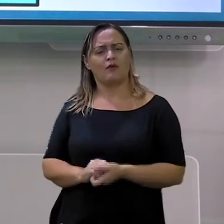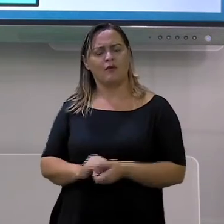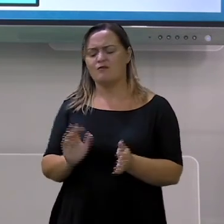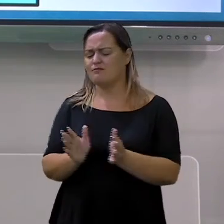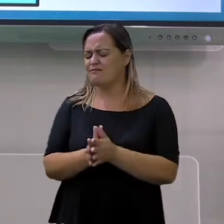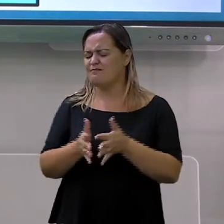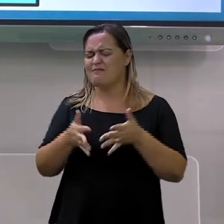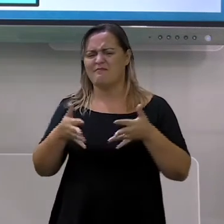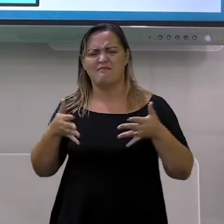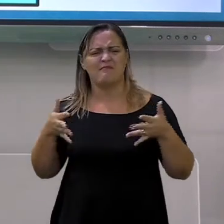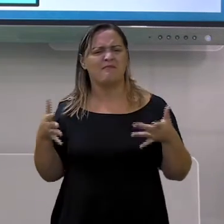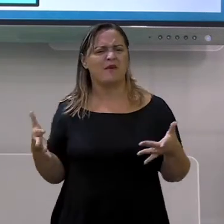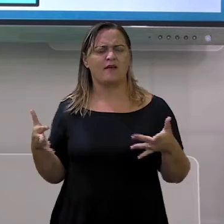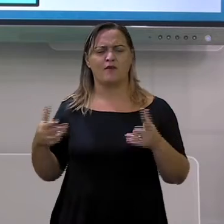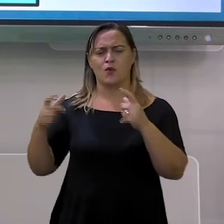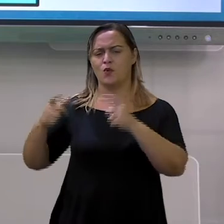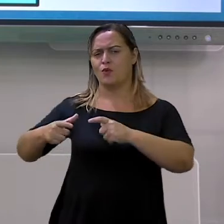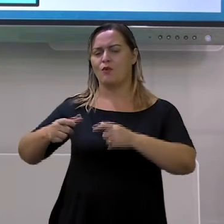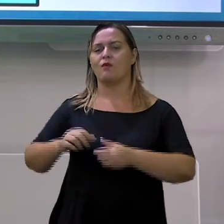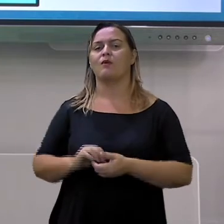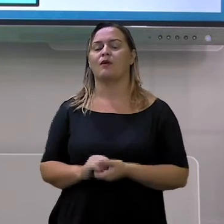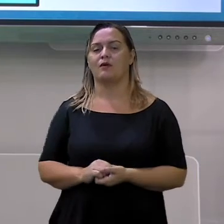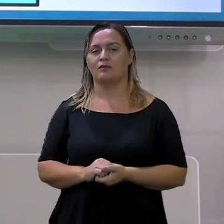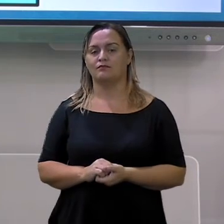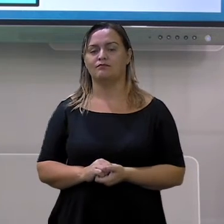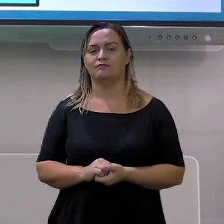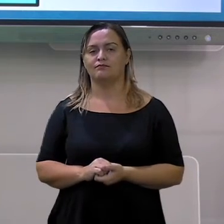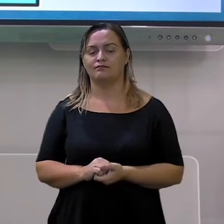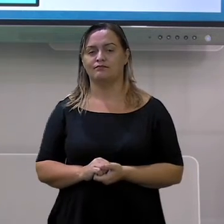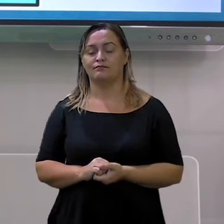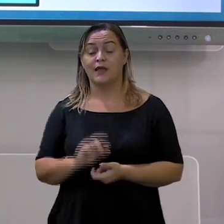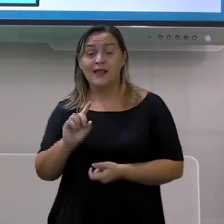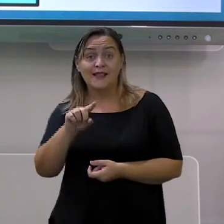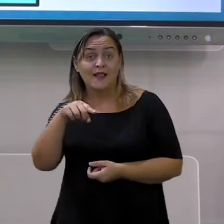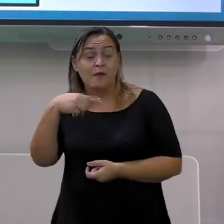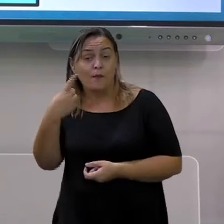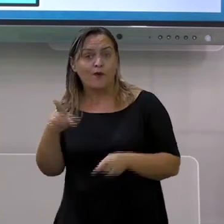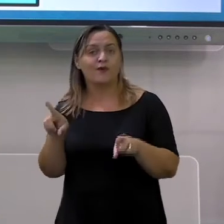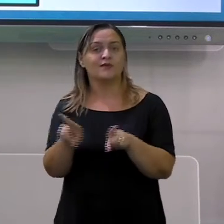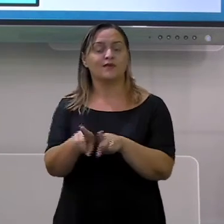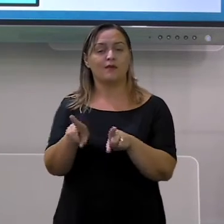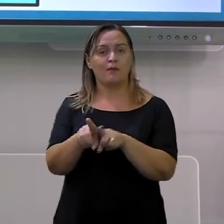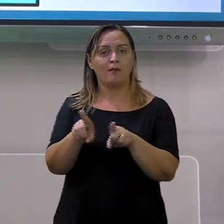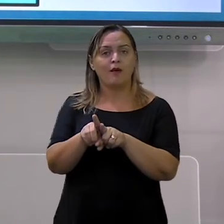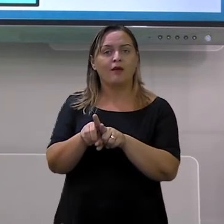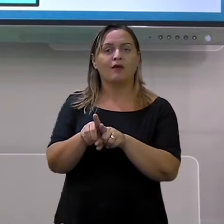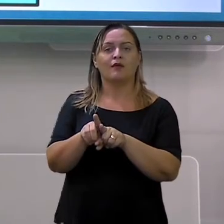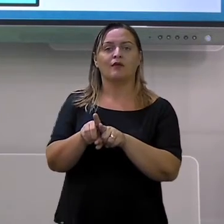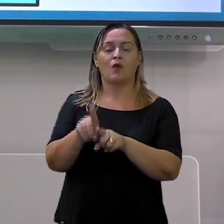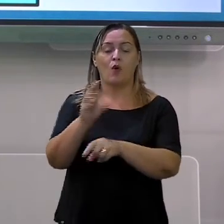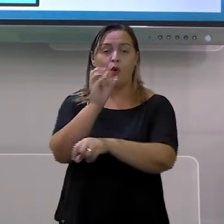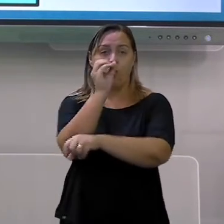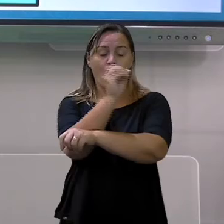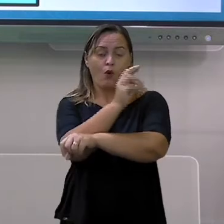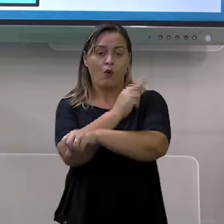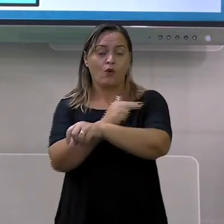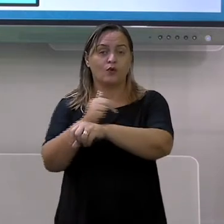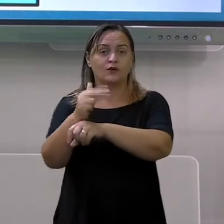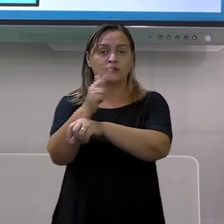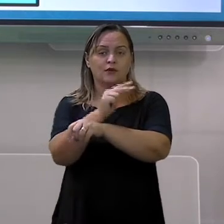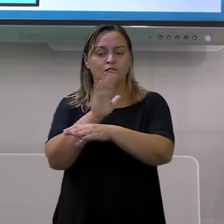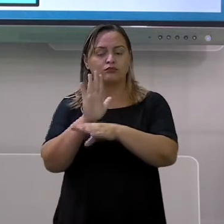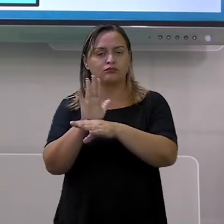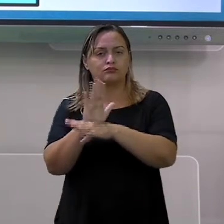maravilhoso. Ele também, depois disso, construiu Brasília, né? A parte arquitetônica ali foi sobre